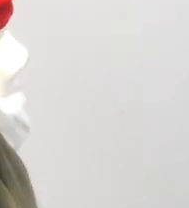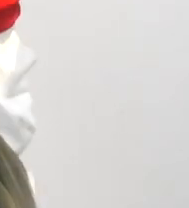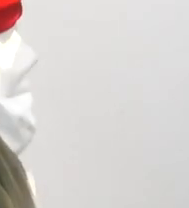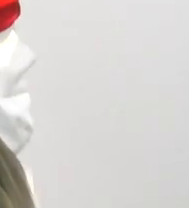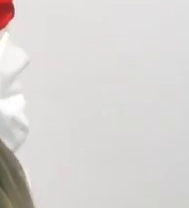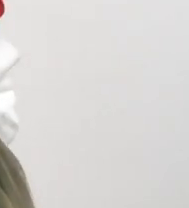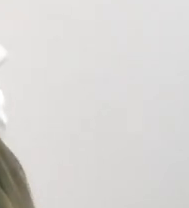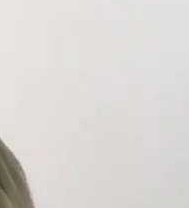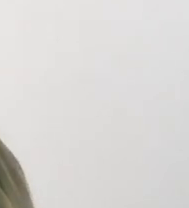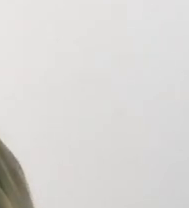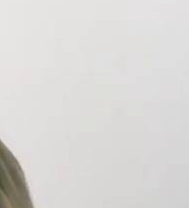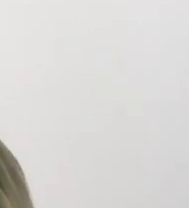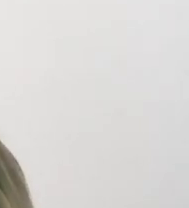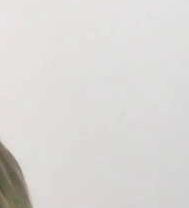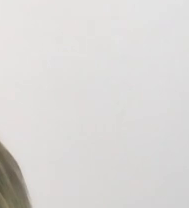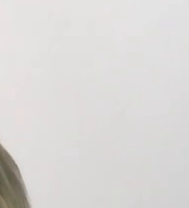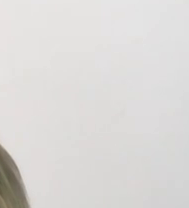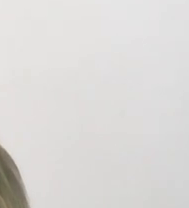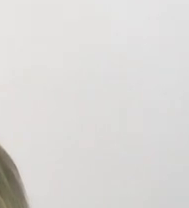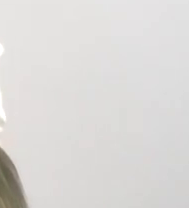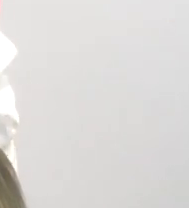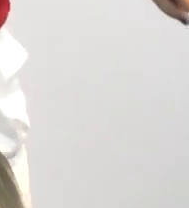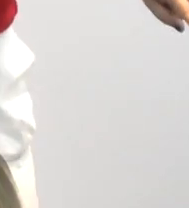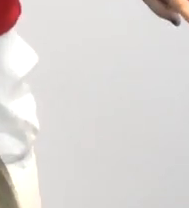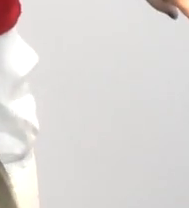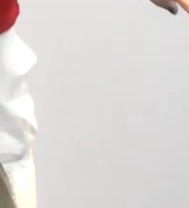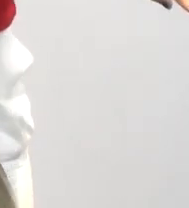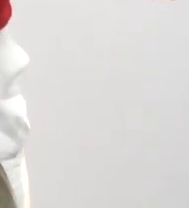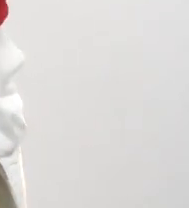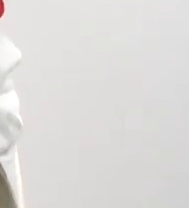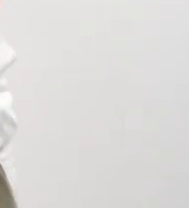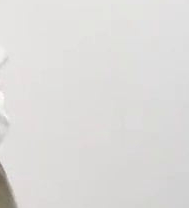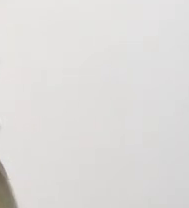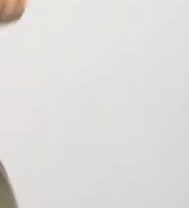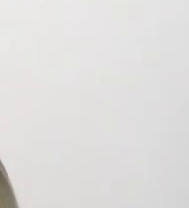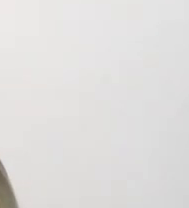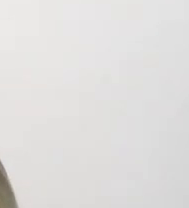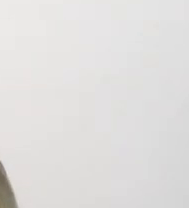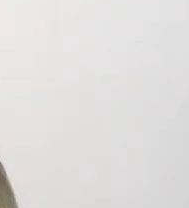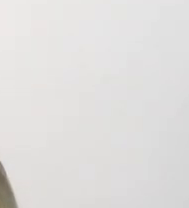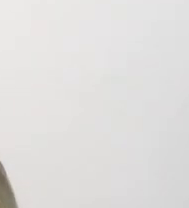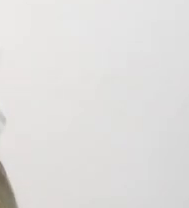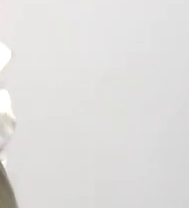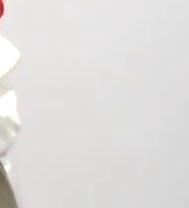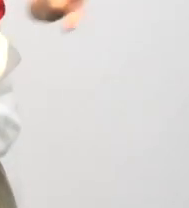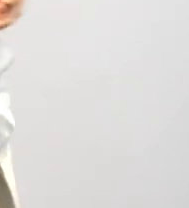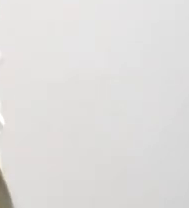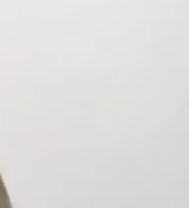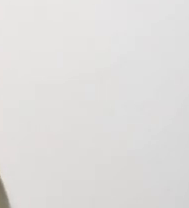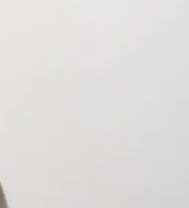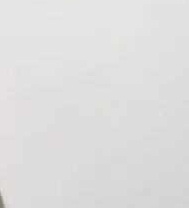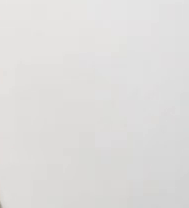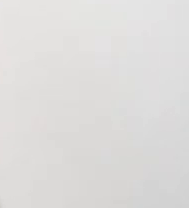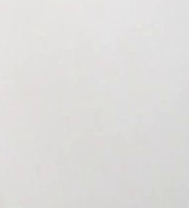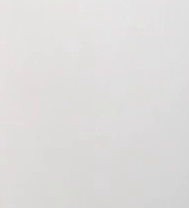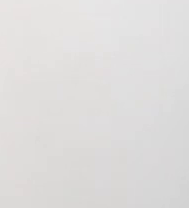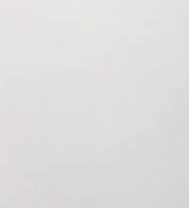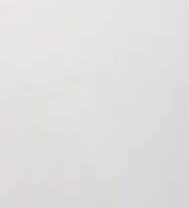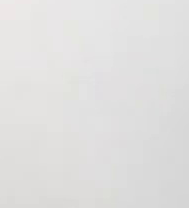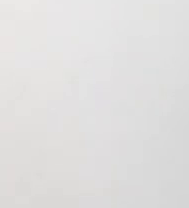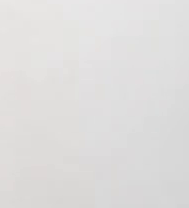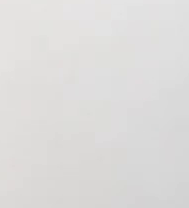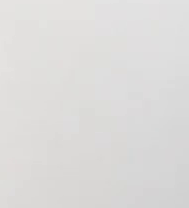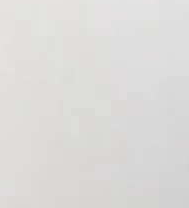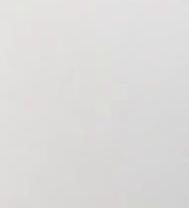seja empático para que ele olhe para aquela criança e dê uma qualidade de vida que aquela criança Ela pode ter um futuro então por que que ele quer